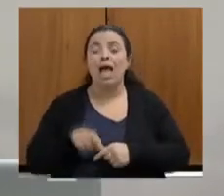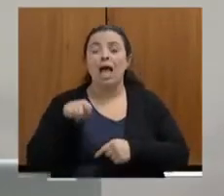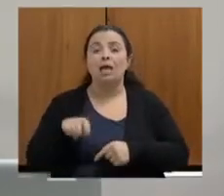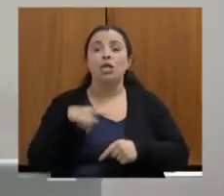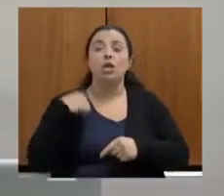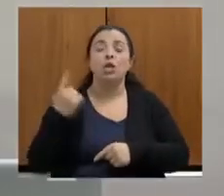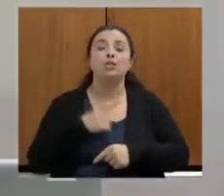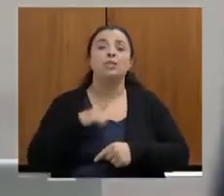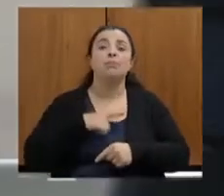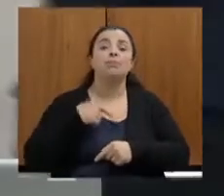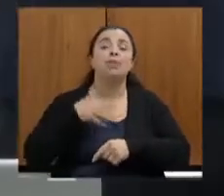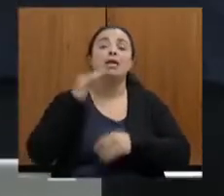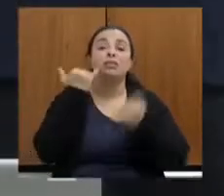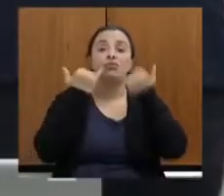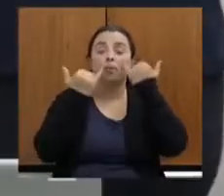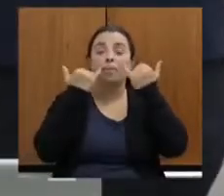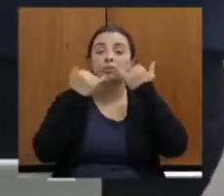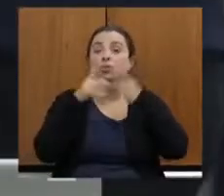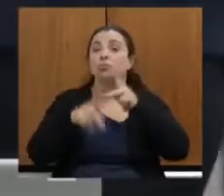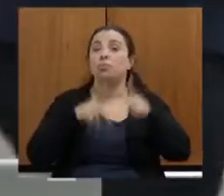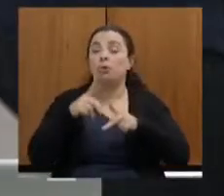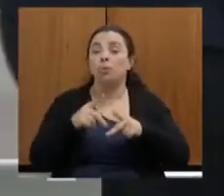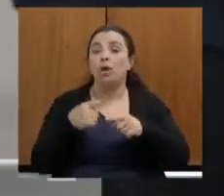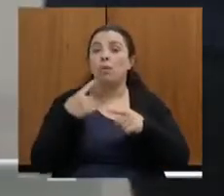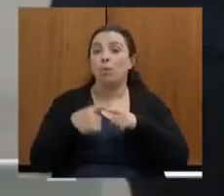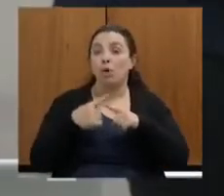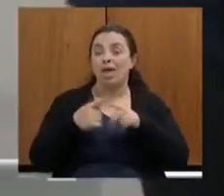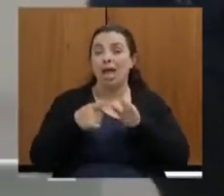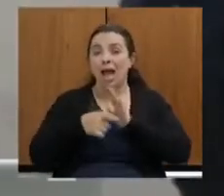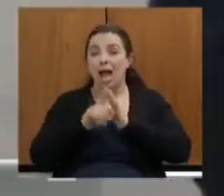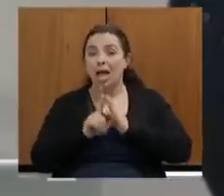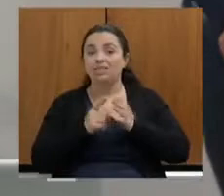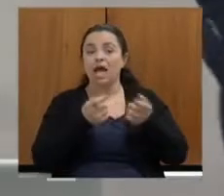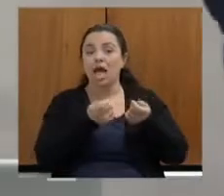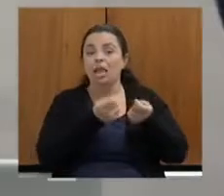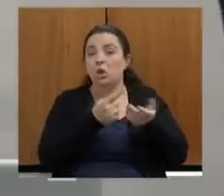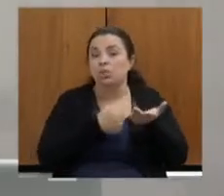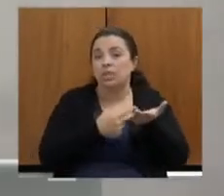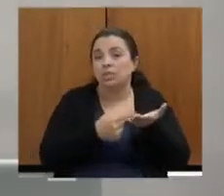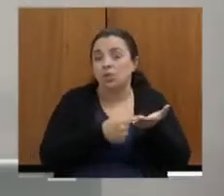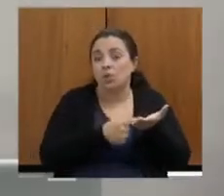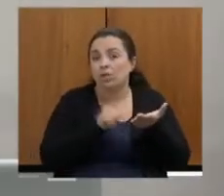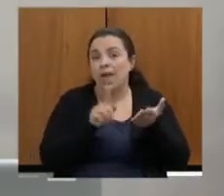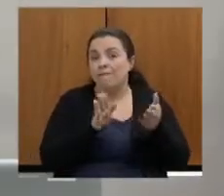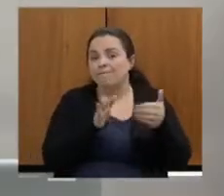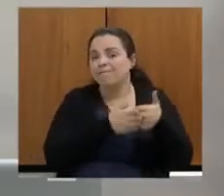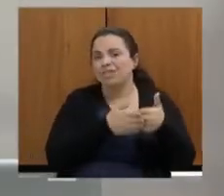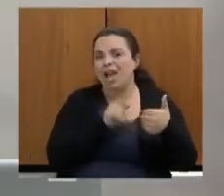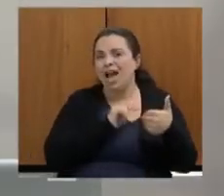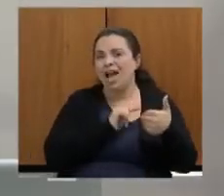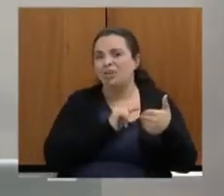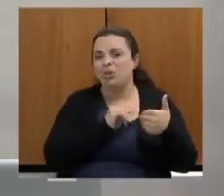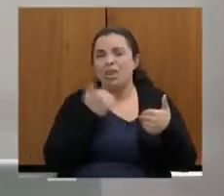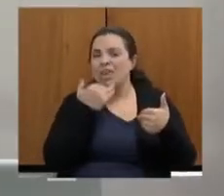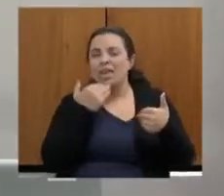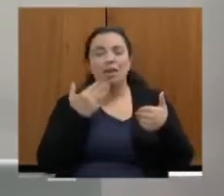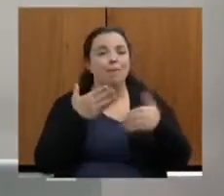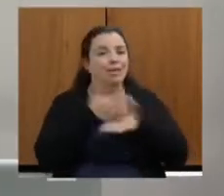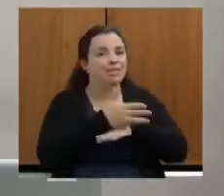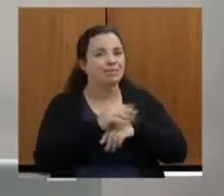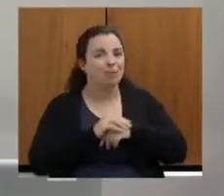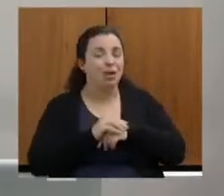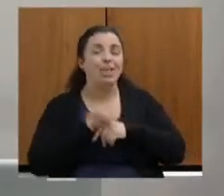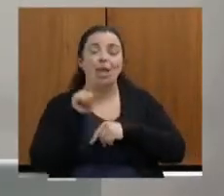públicas porque eu a negociação e o acordo que estava sendo firmado tava de porta fechada então eu quero esclarecer